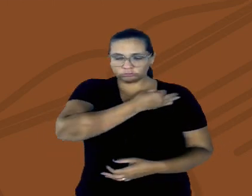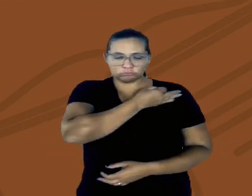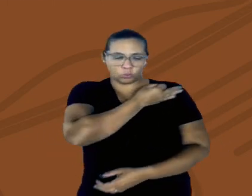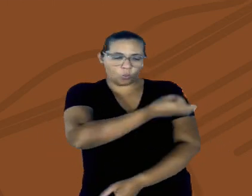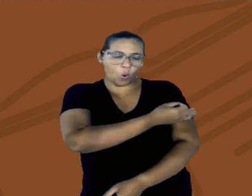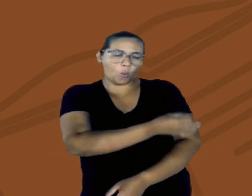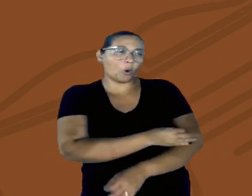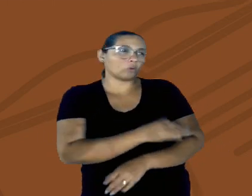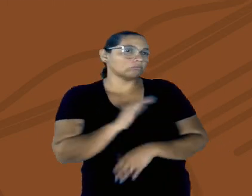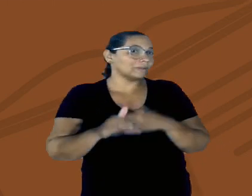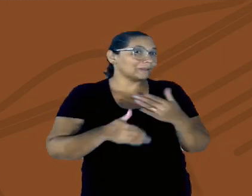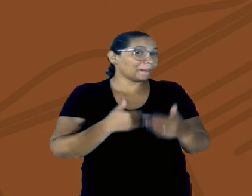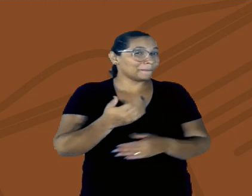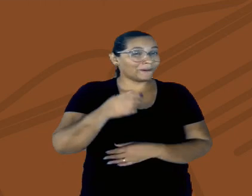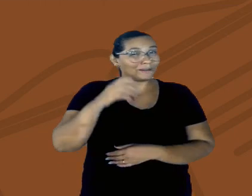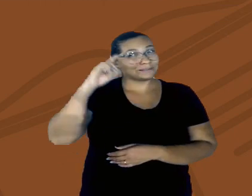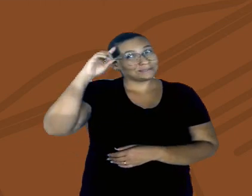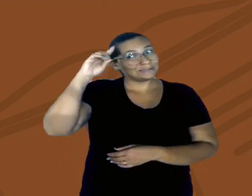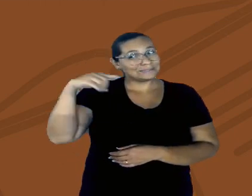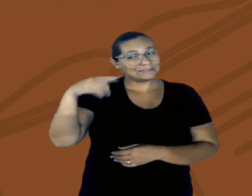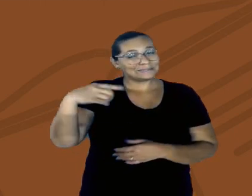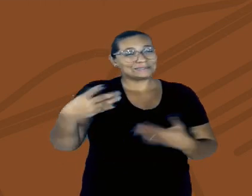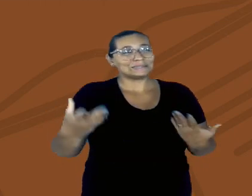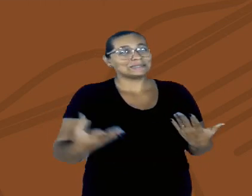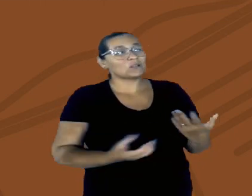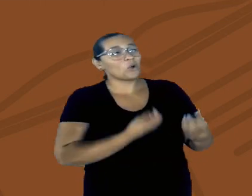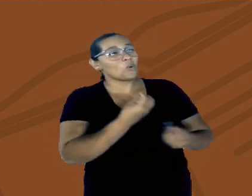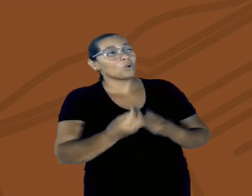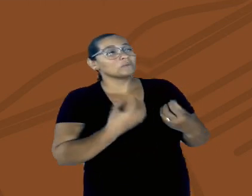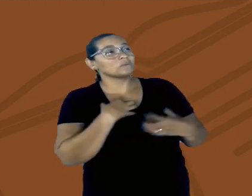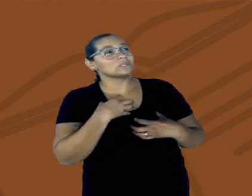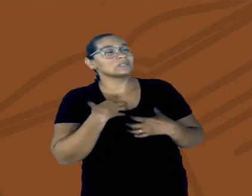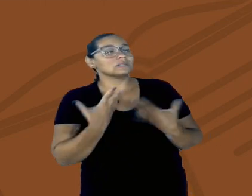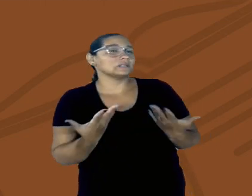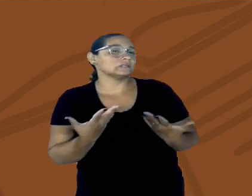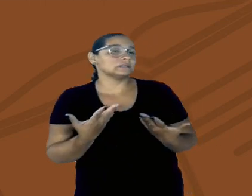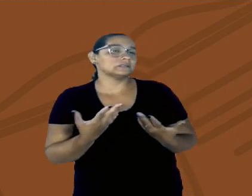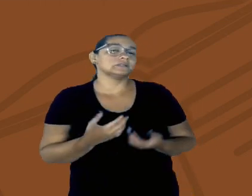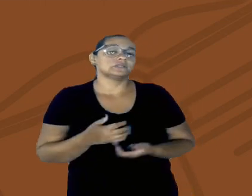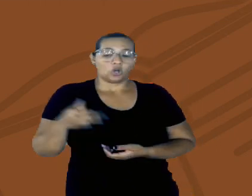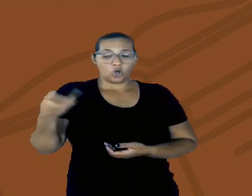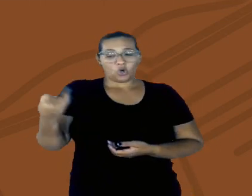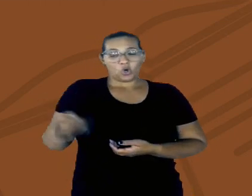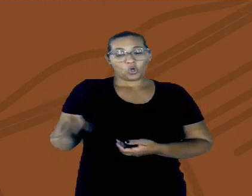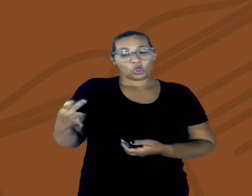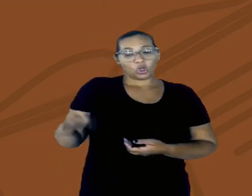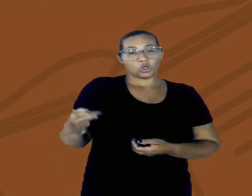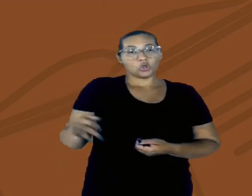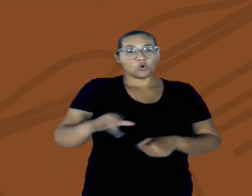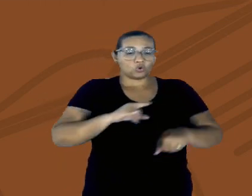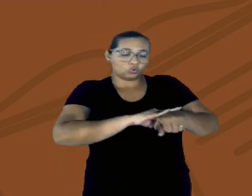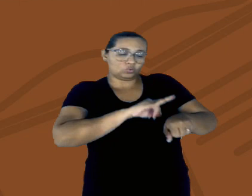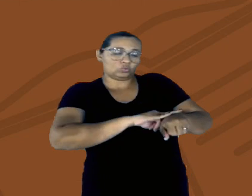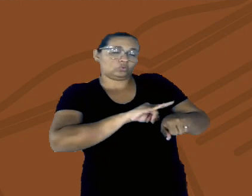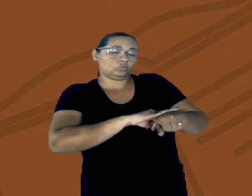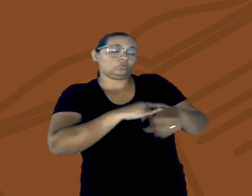dias. Que sinais, professor? Que sintomas? Ardência, odor ao urinar,